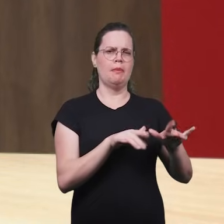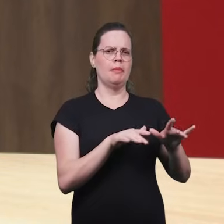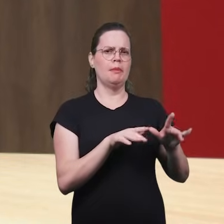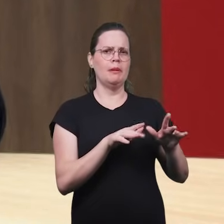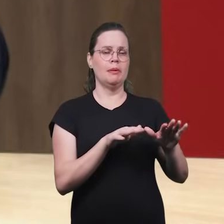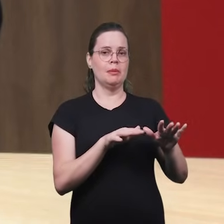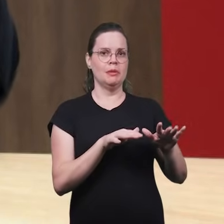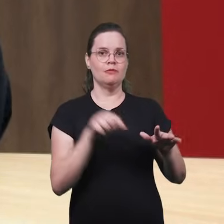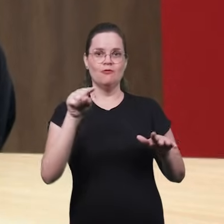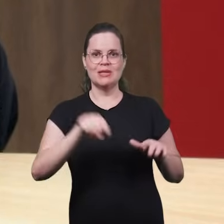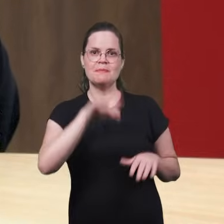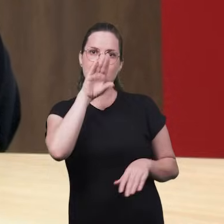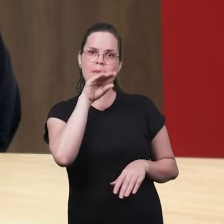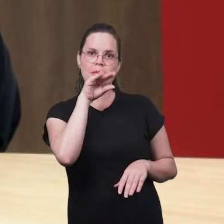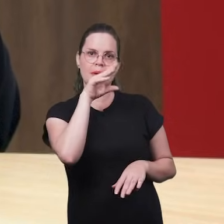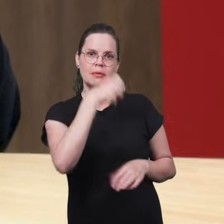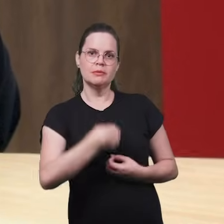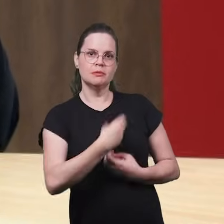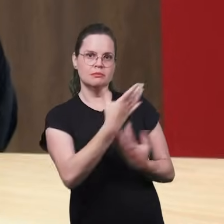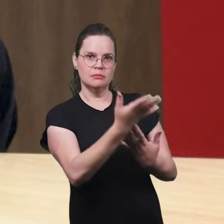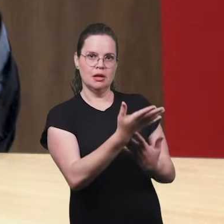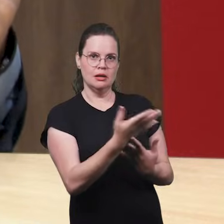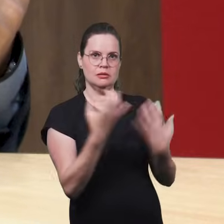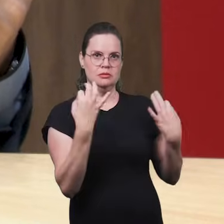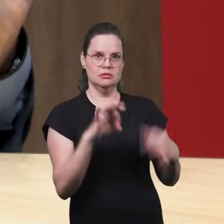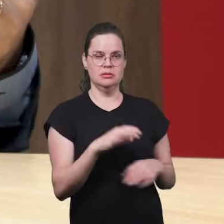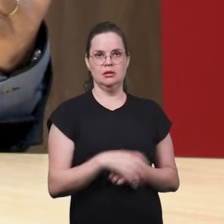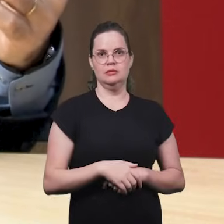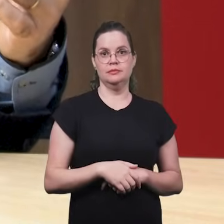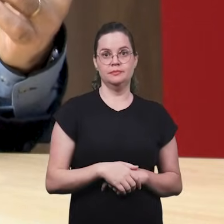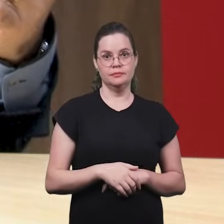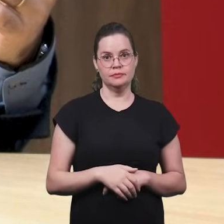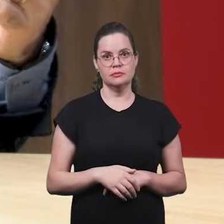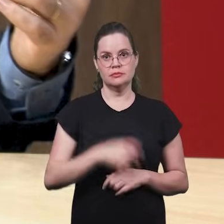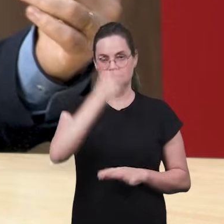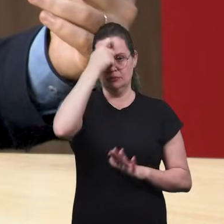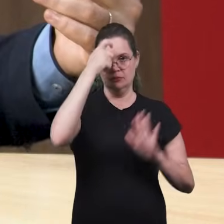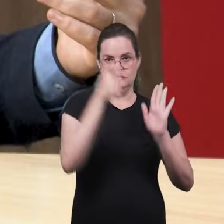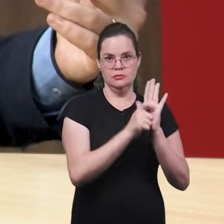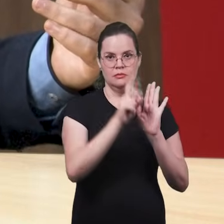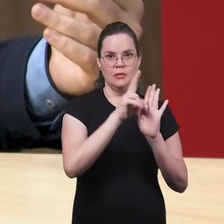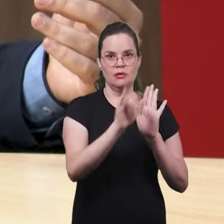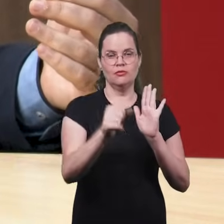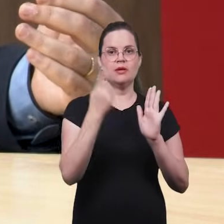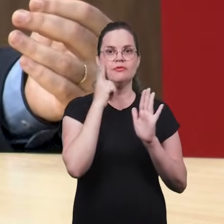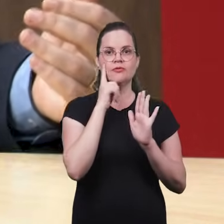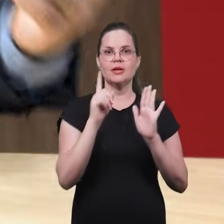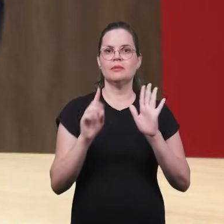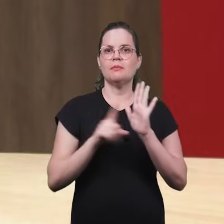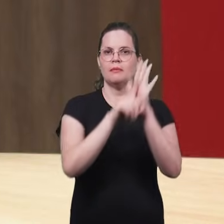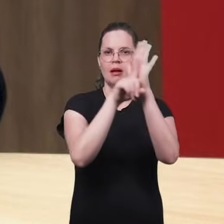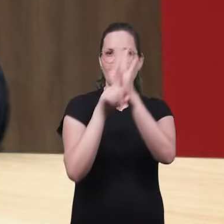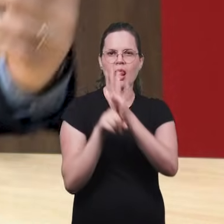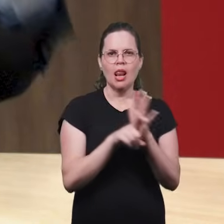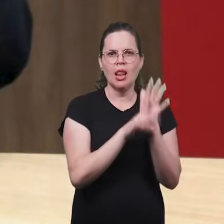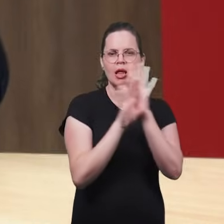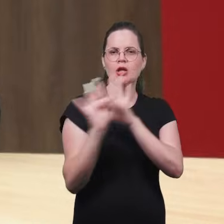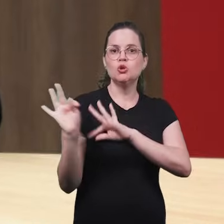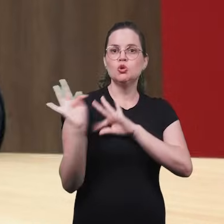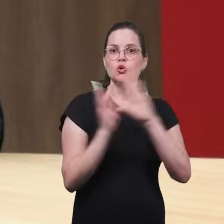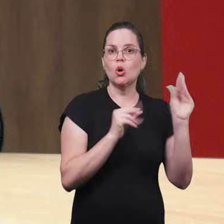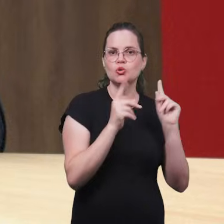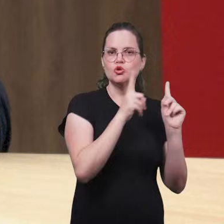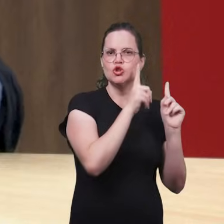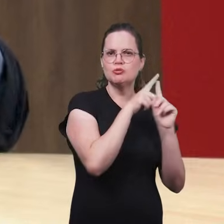informações. Você fala, olha só, a inteligência artificial vai consultar todos os parâmetros médicos